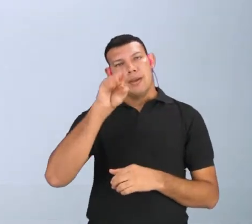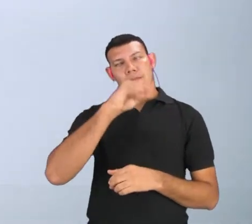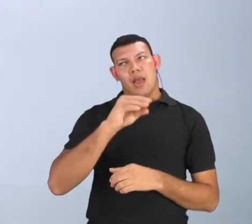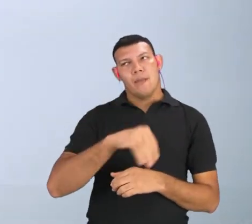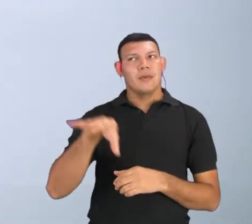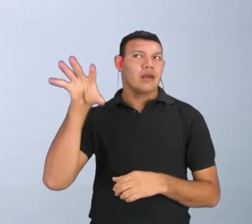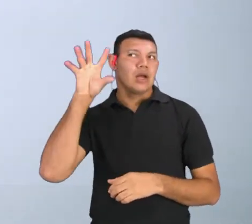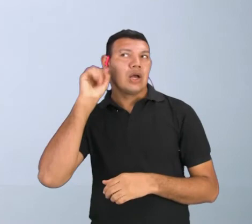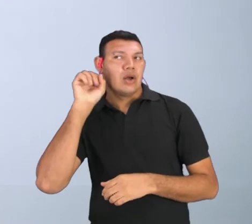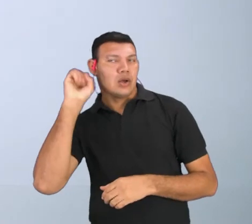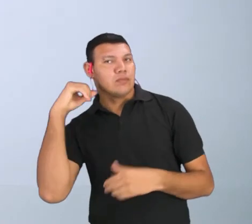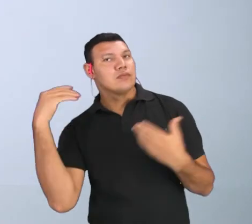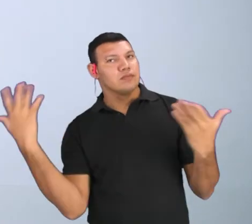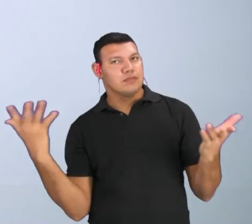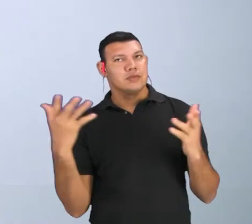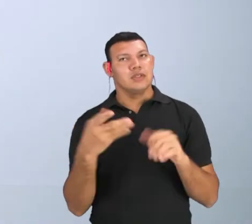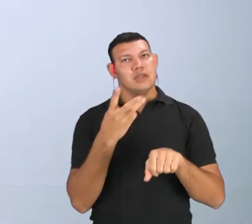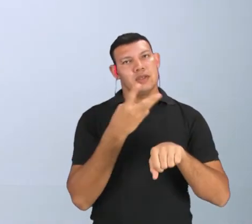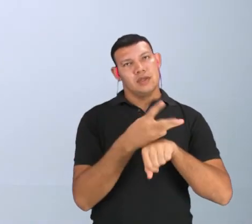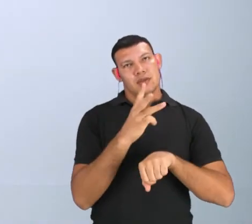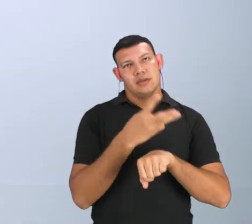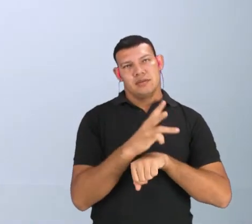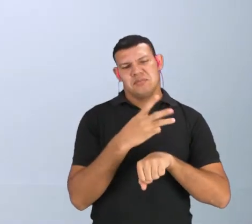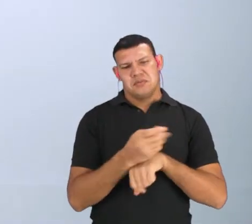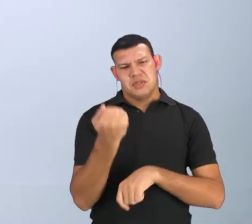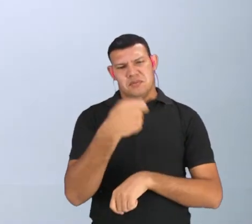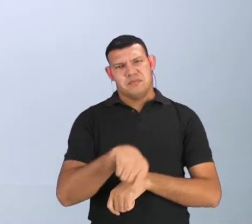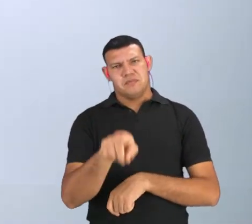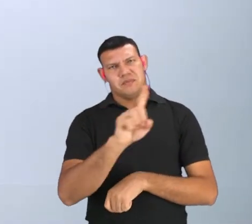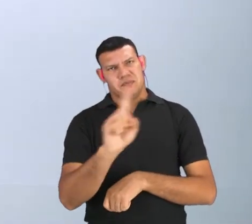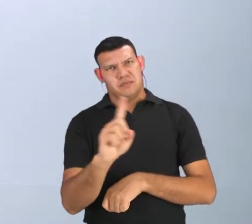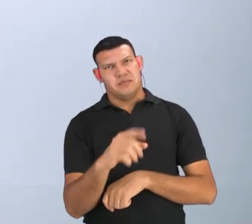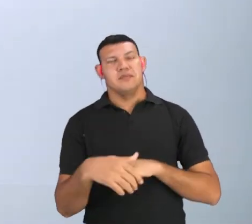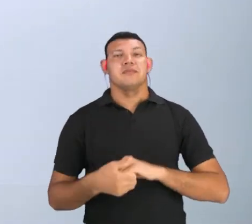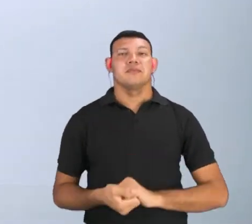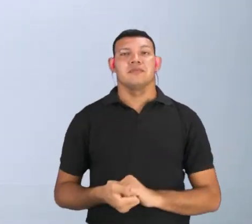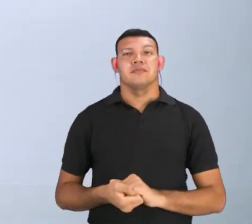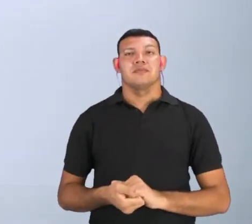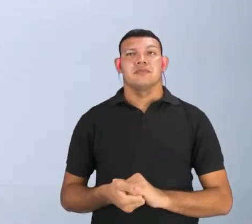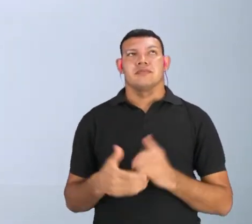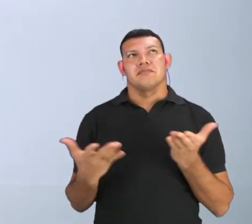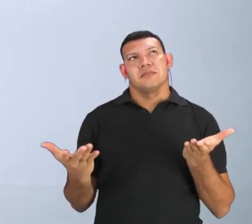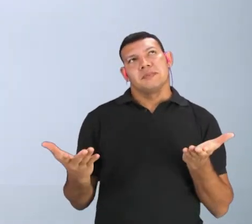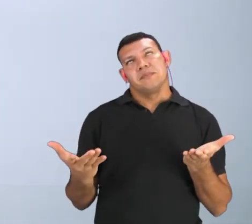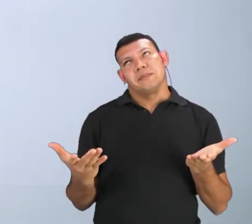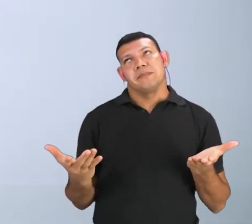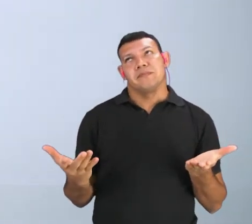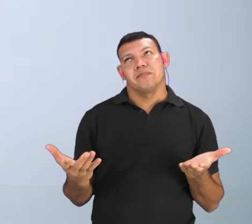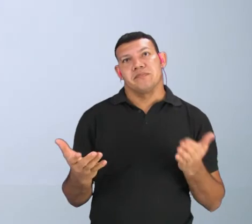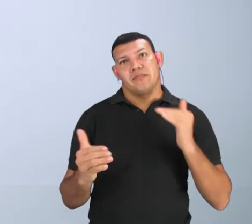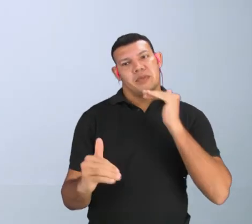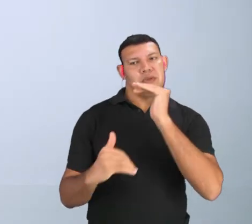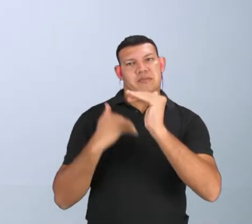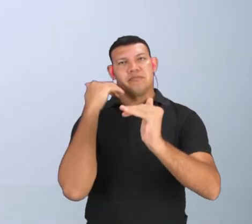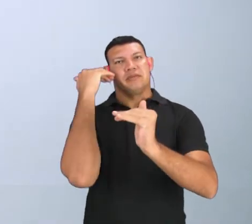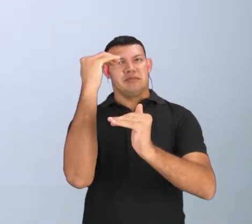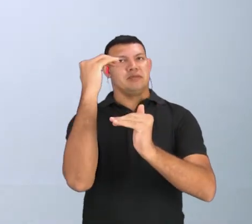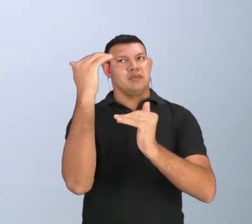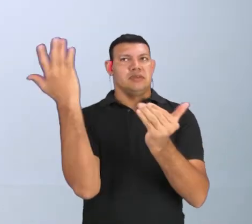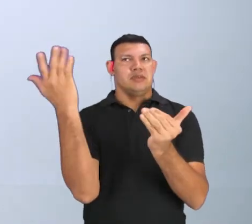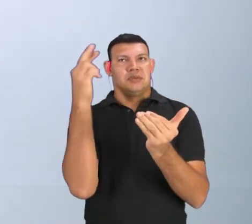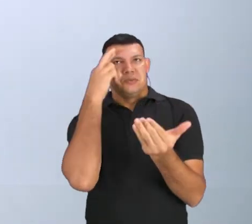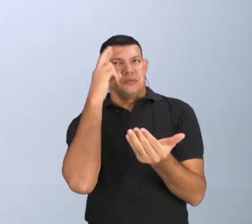ouvindo e etc. Tá bom? No WhatsApp, por exemplo, a gente não precisa, a não ser que seja alguém superior